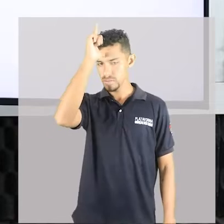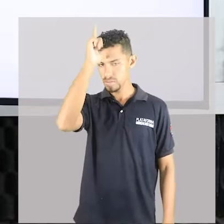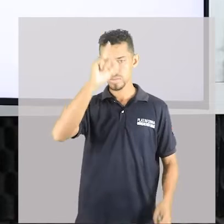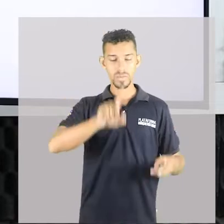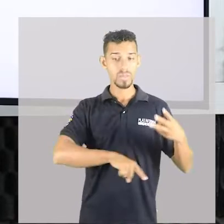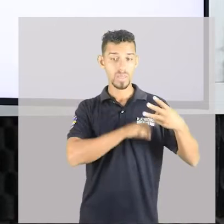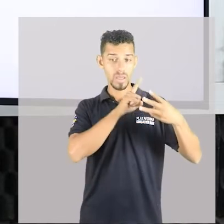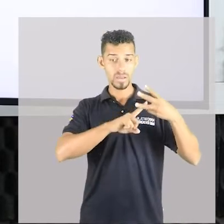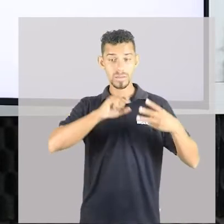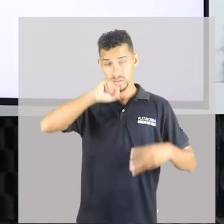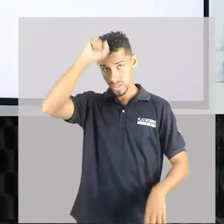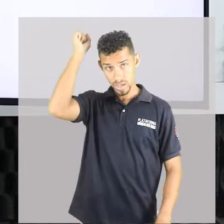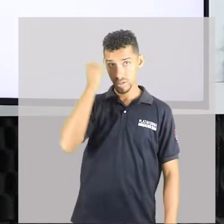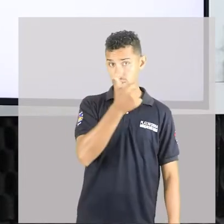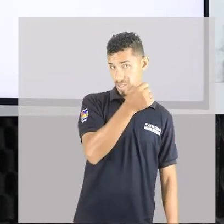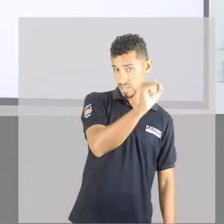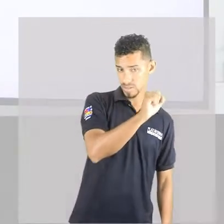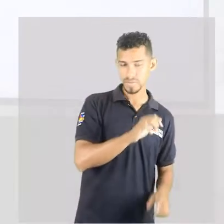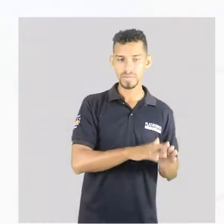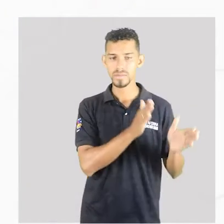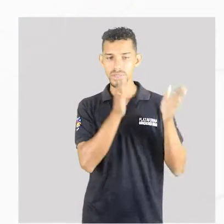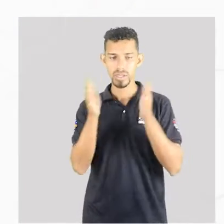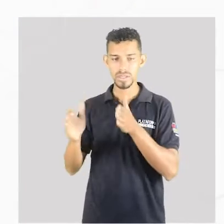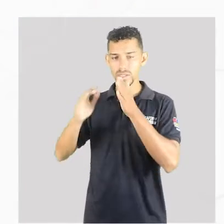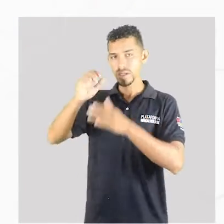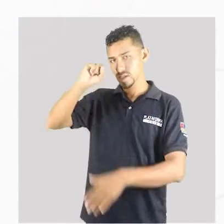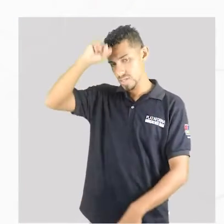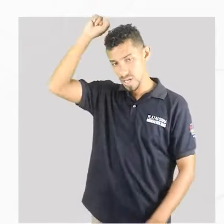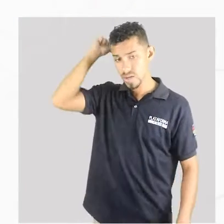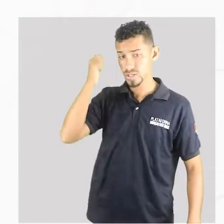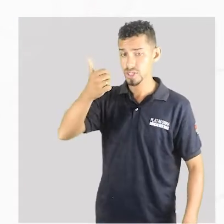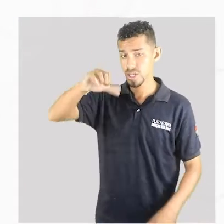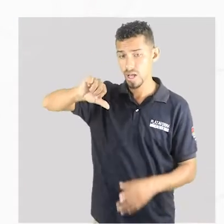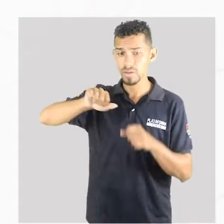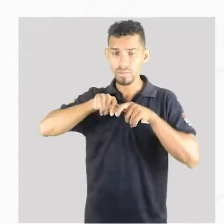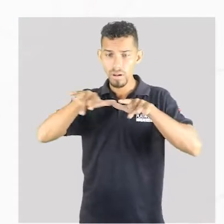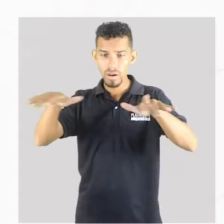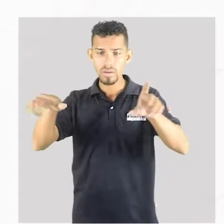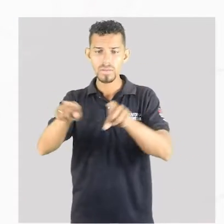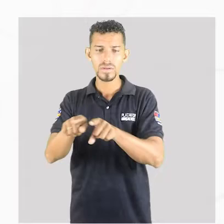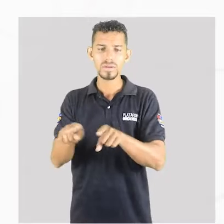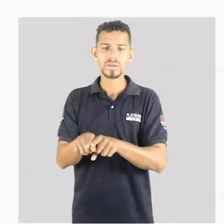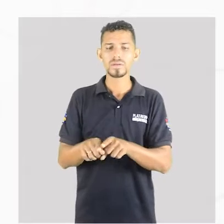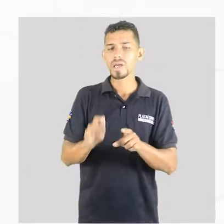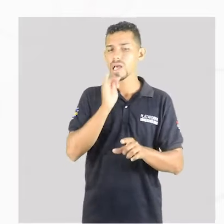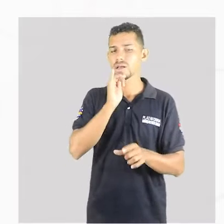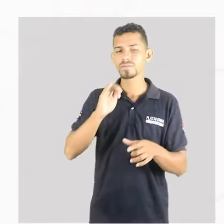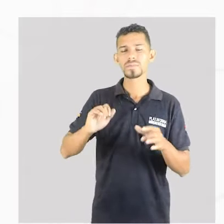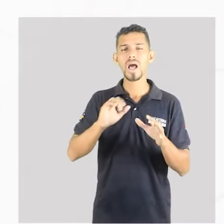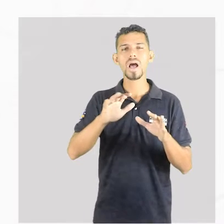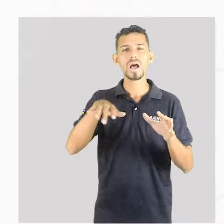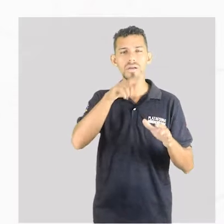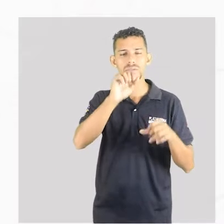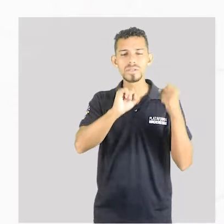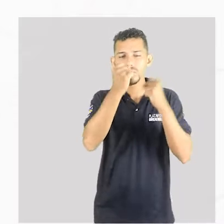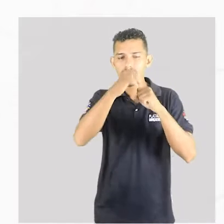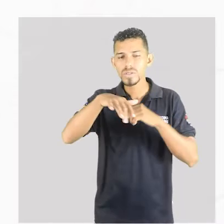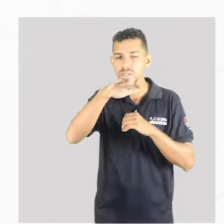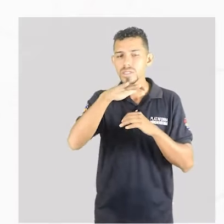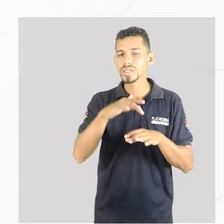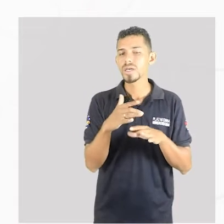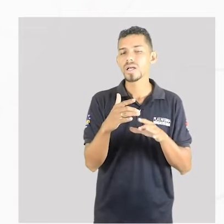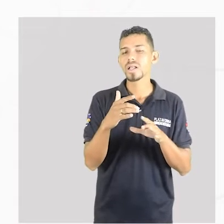século XIX, amplia-se o controle da Companhia das Índias Orientais na região e a destruição da indústria artesanal têxtil